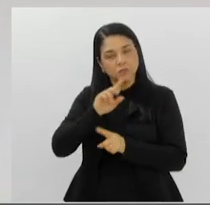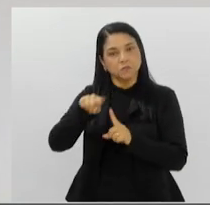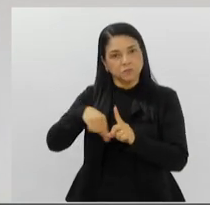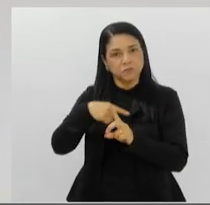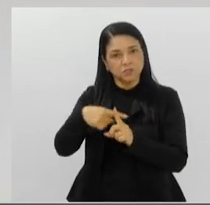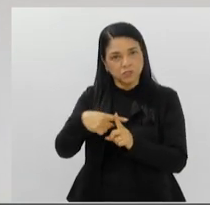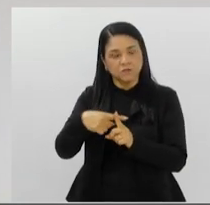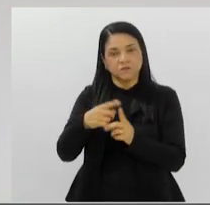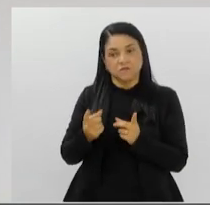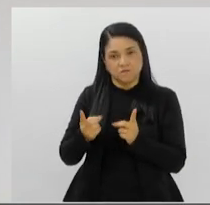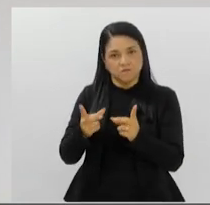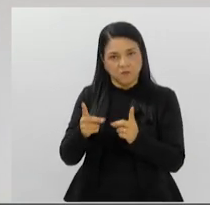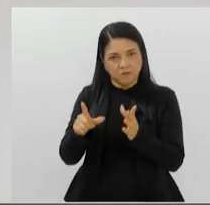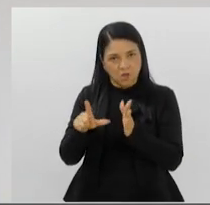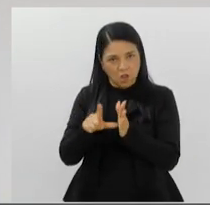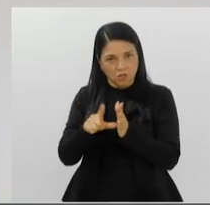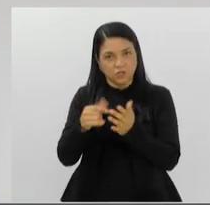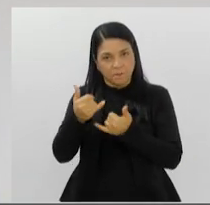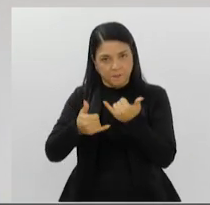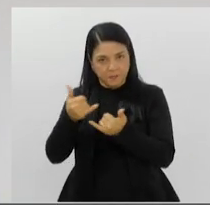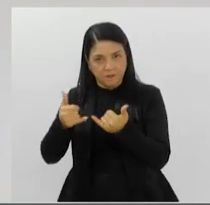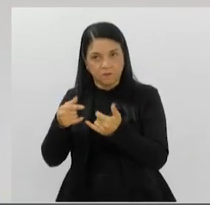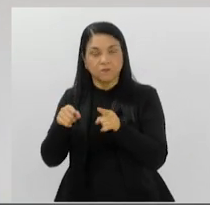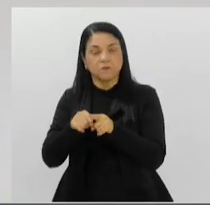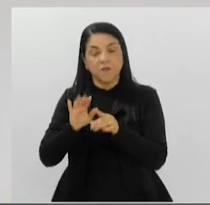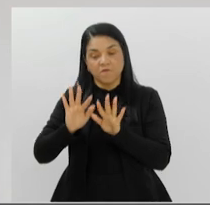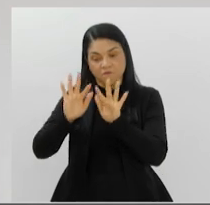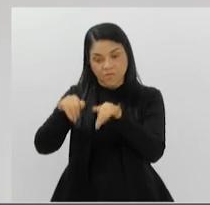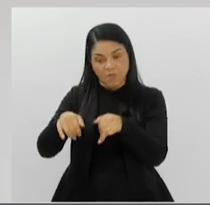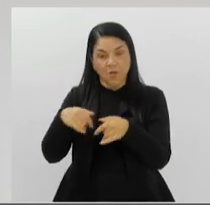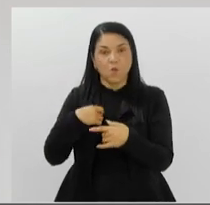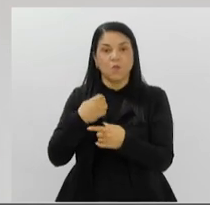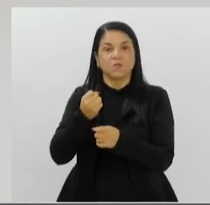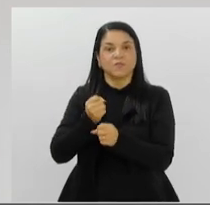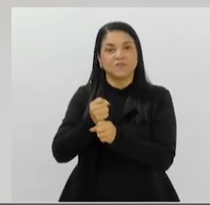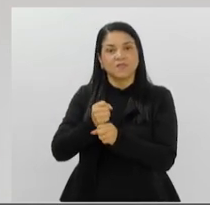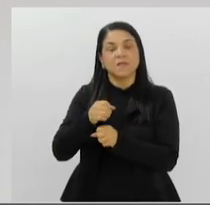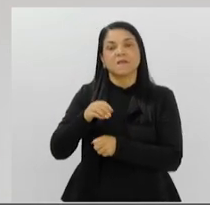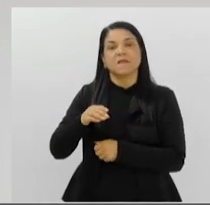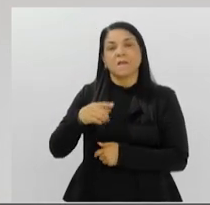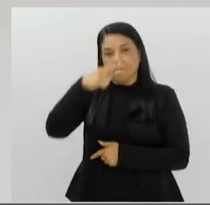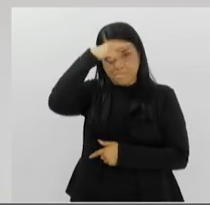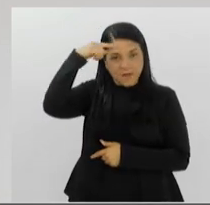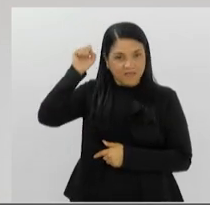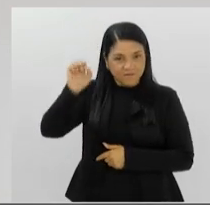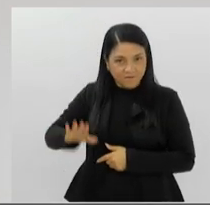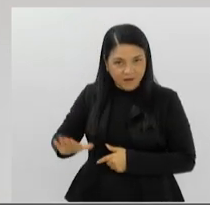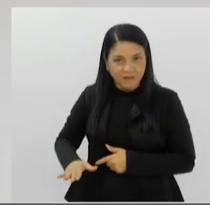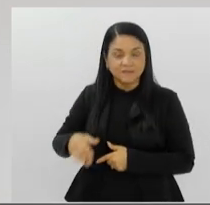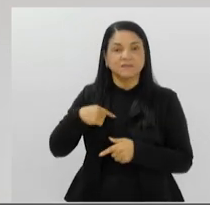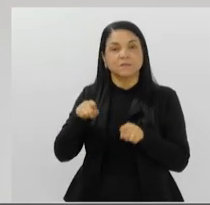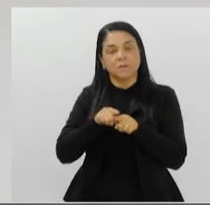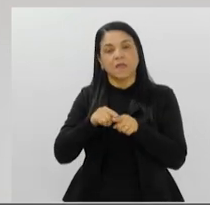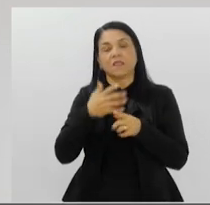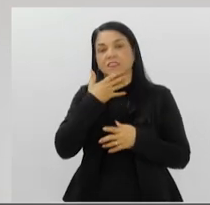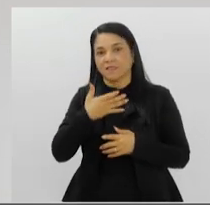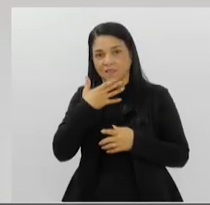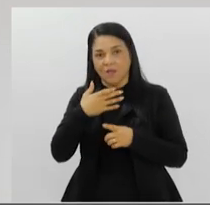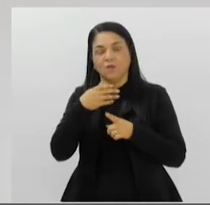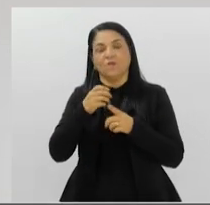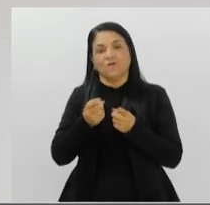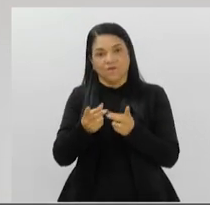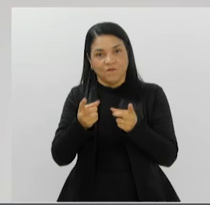bom, principalmente que agora vem o final do ano com Black Friday, as vendas de Natal. Então nós temos que